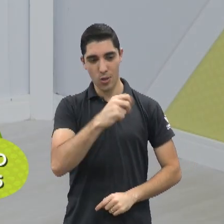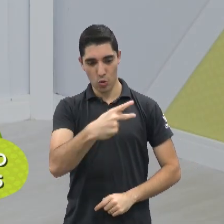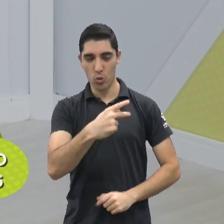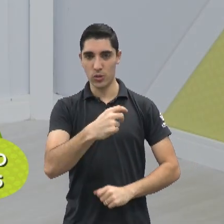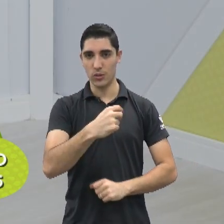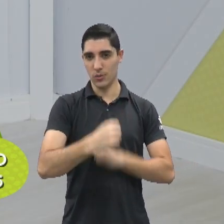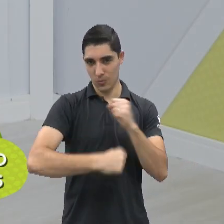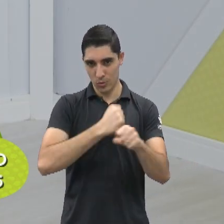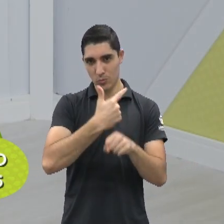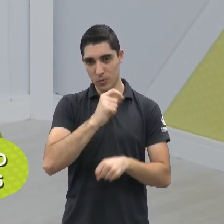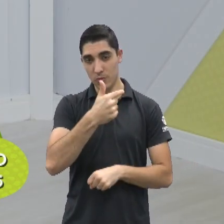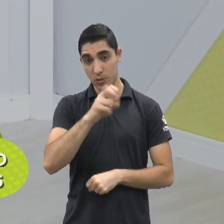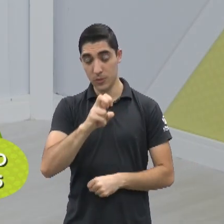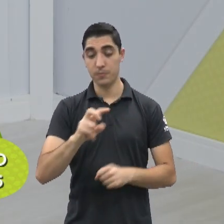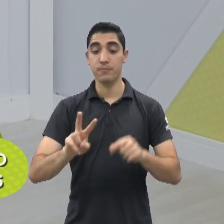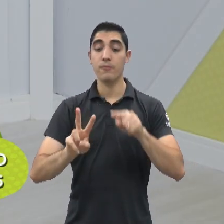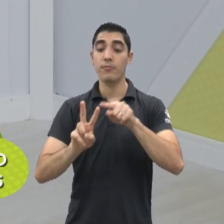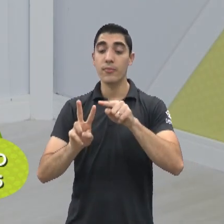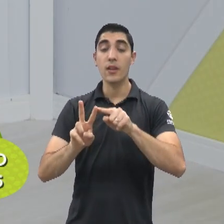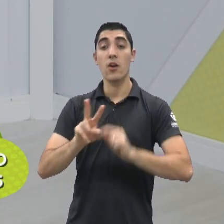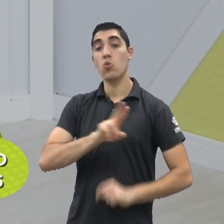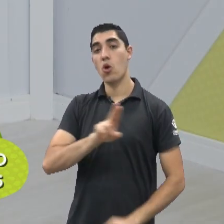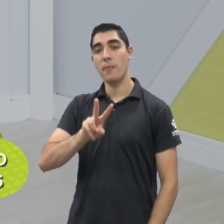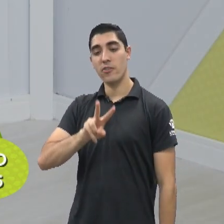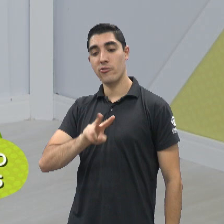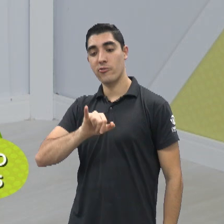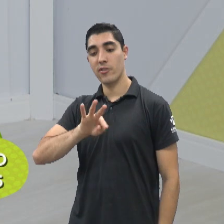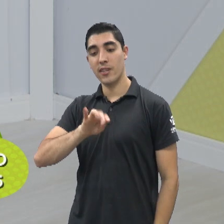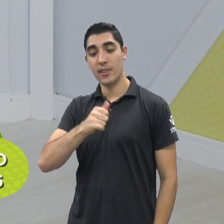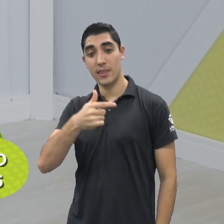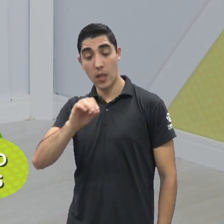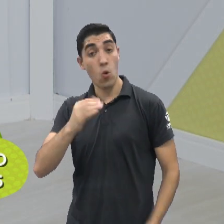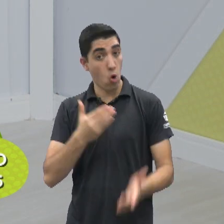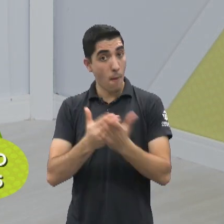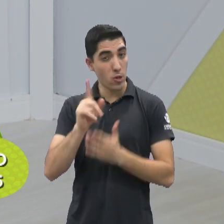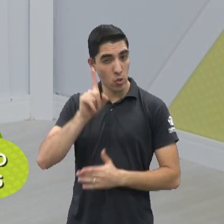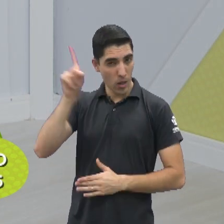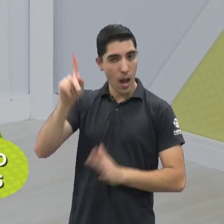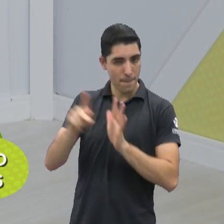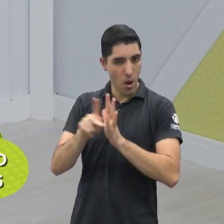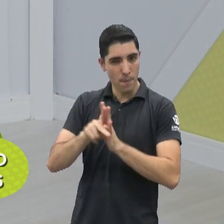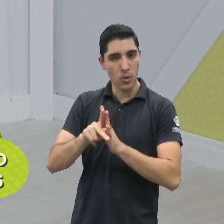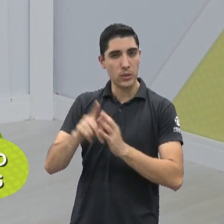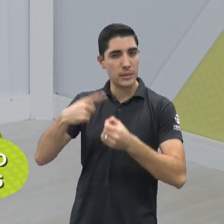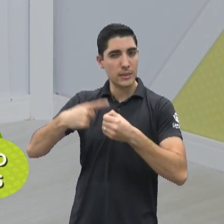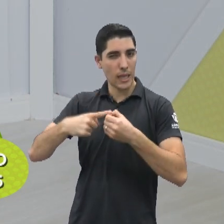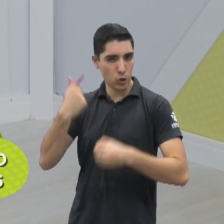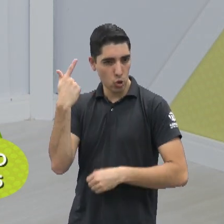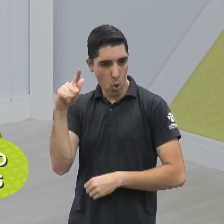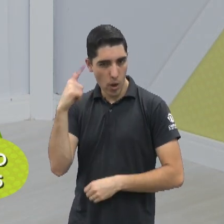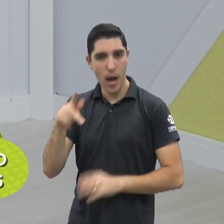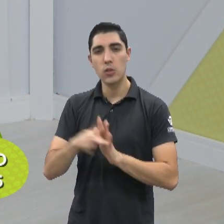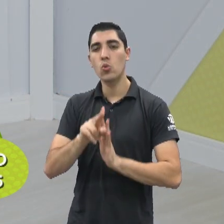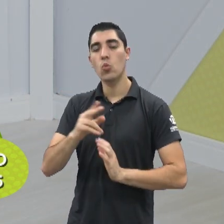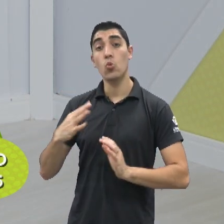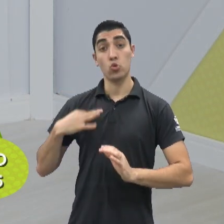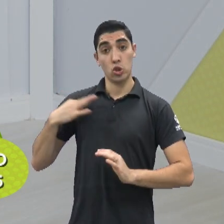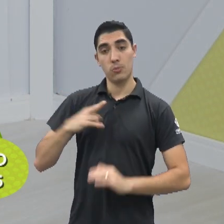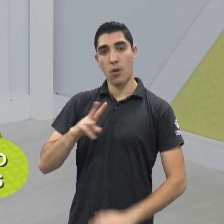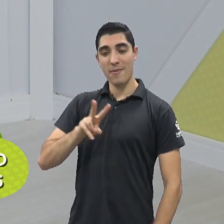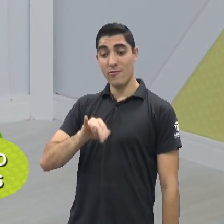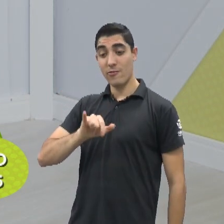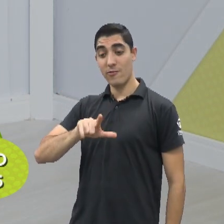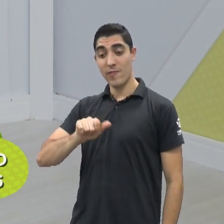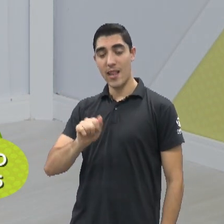Vitão, de 29 anos. Ele começou nas categorias de base do Vila Nova de Goiás e teve passagem